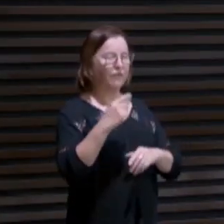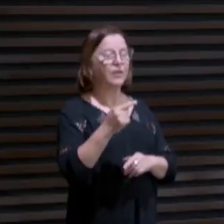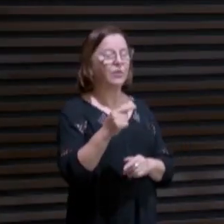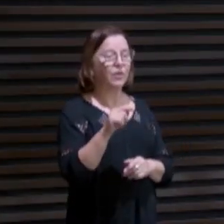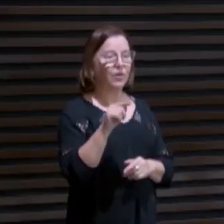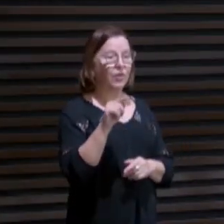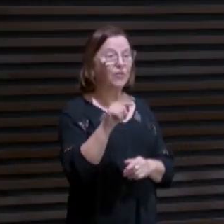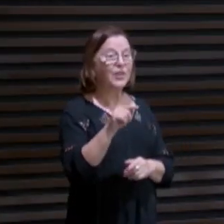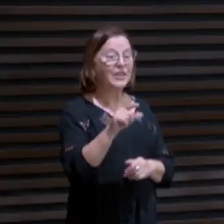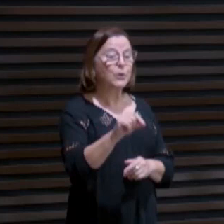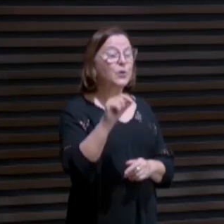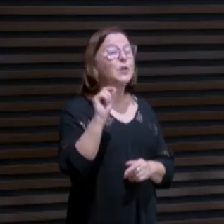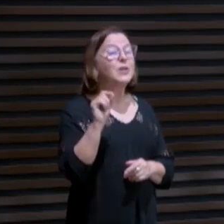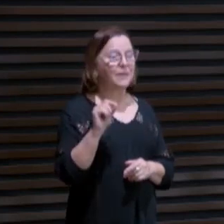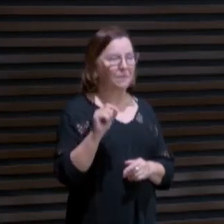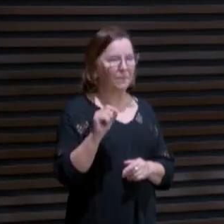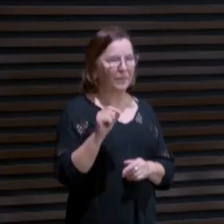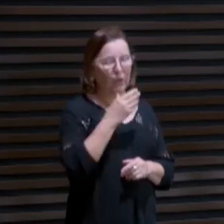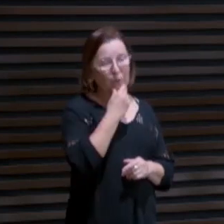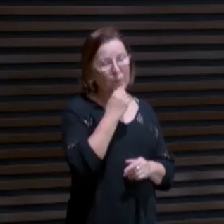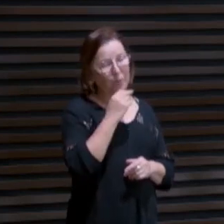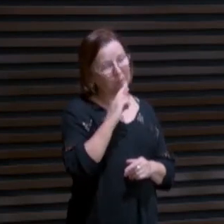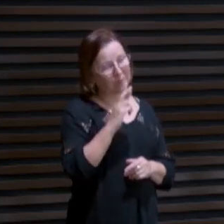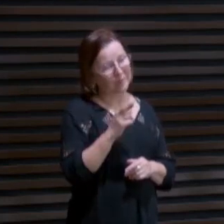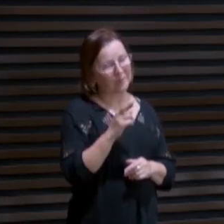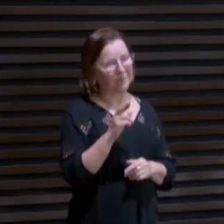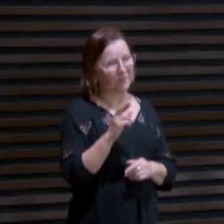decisão? Ele disse: